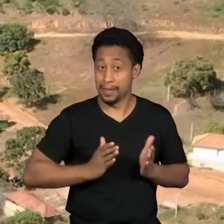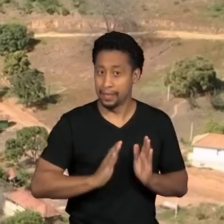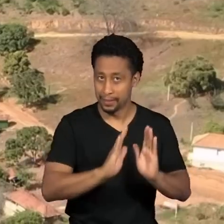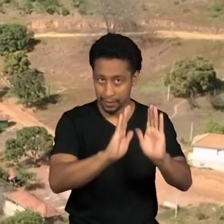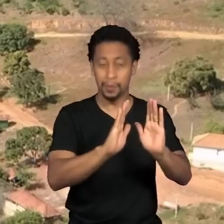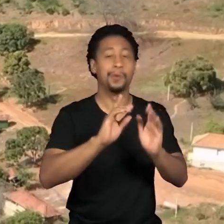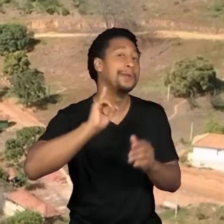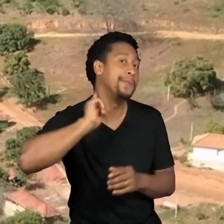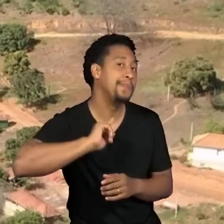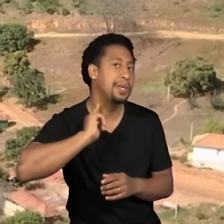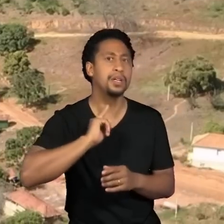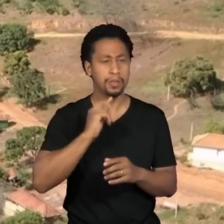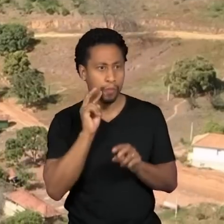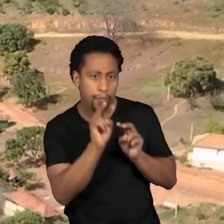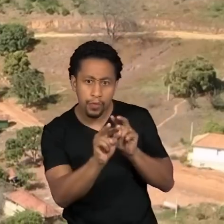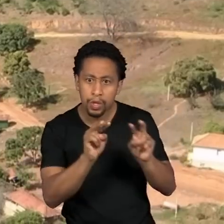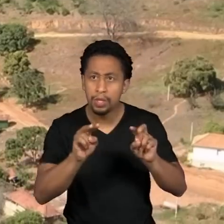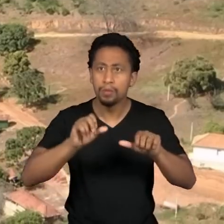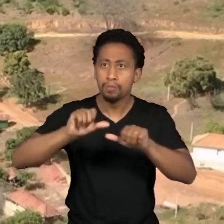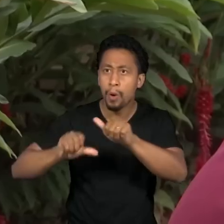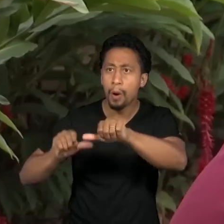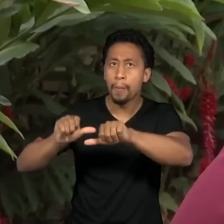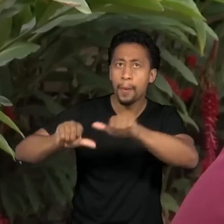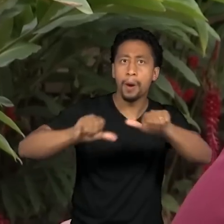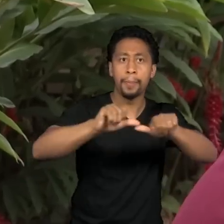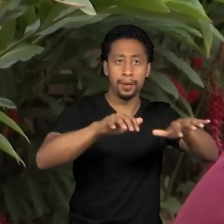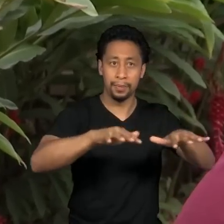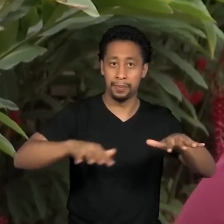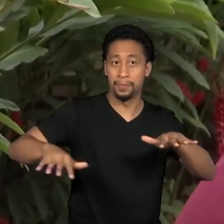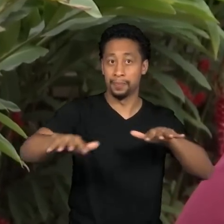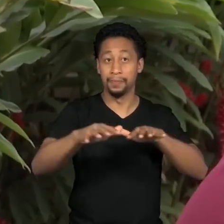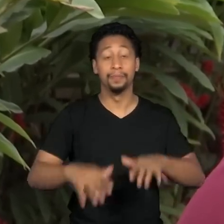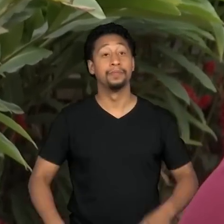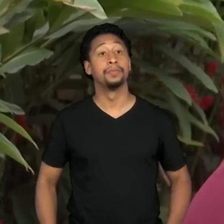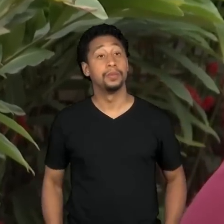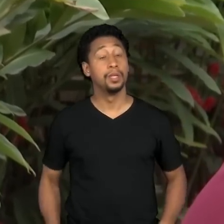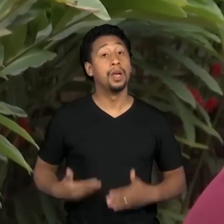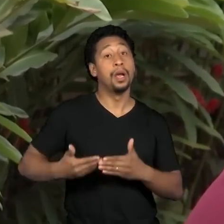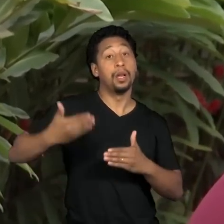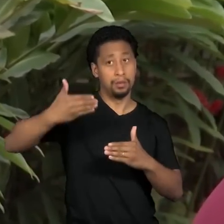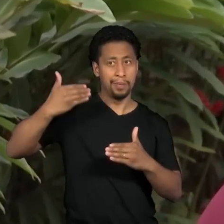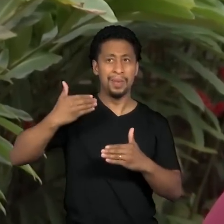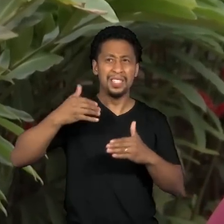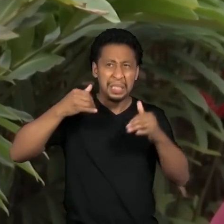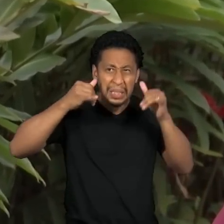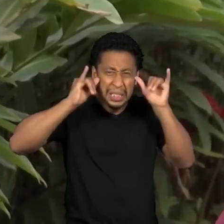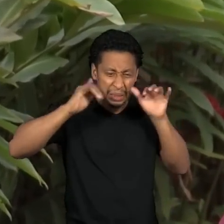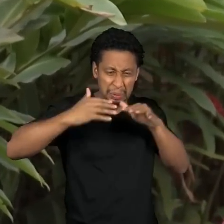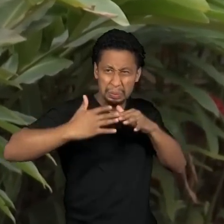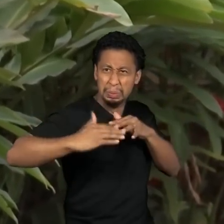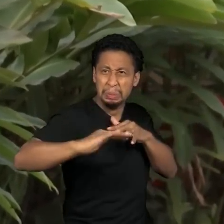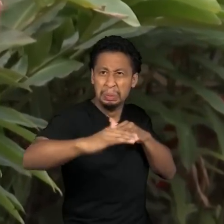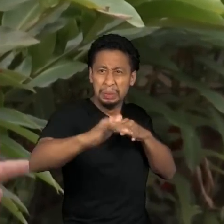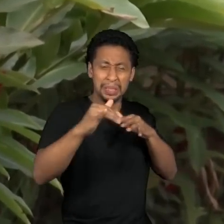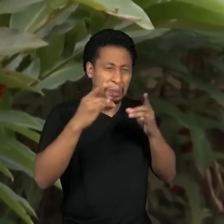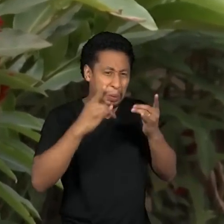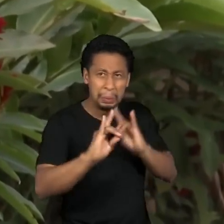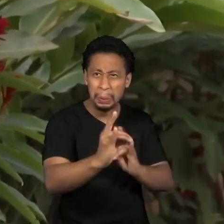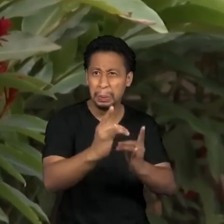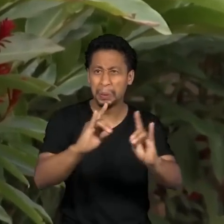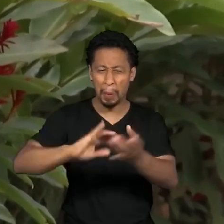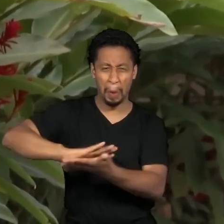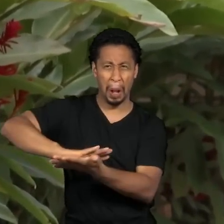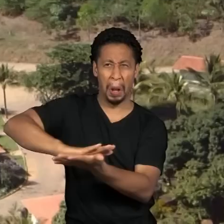assistiu a transformação fazer morada aqui. Isso aqui era pasto, tudo degradado, nada dessas árvores